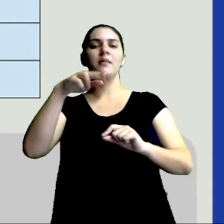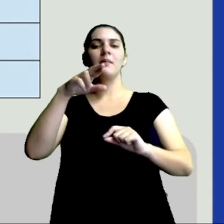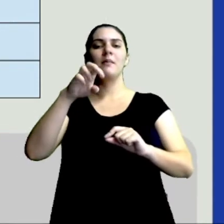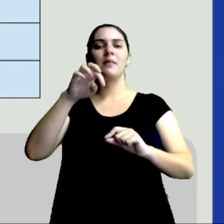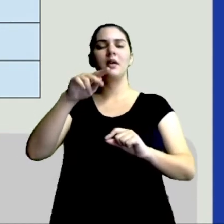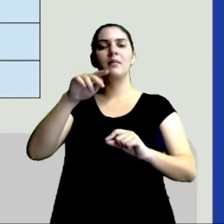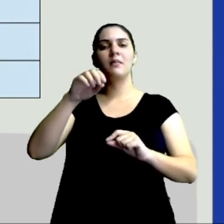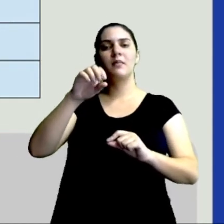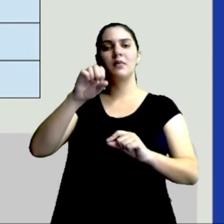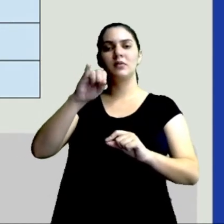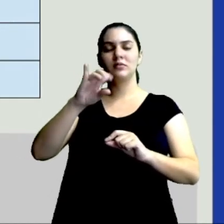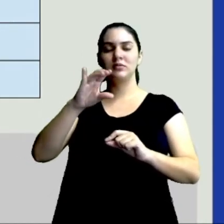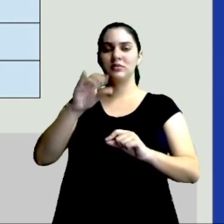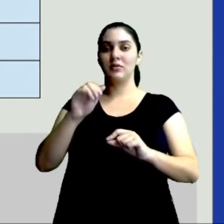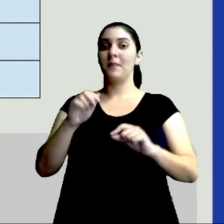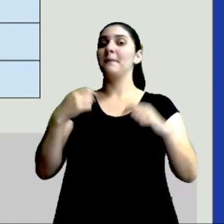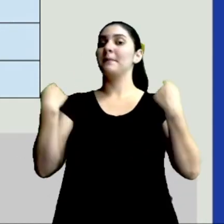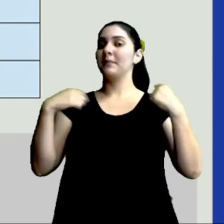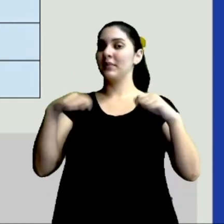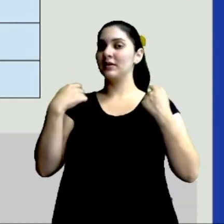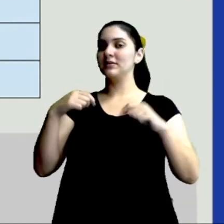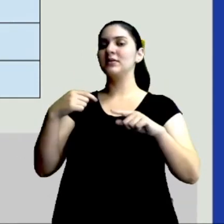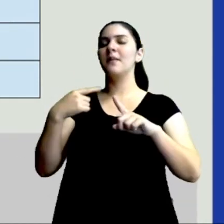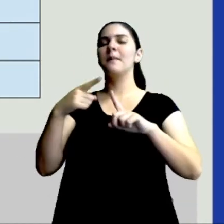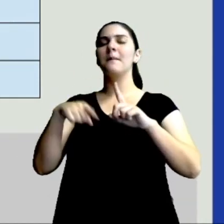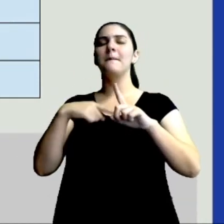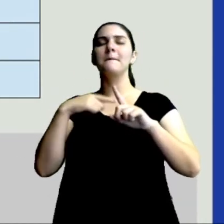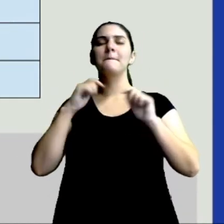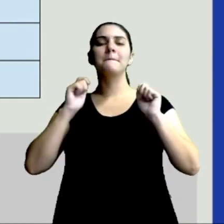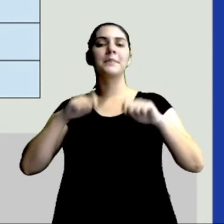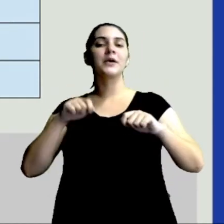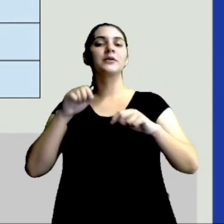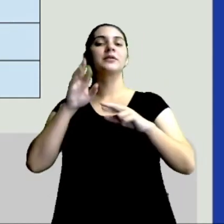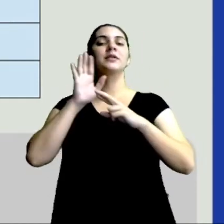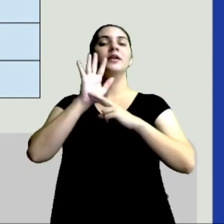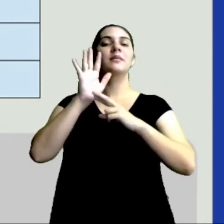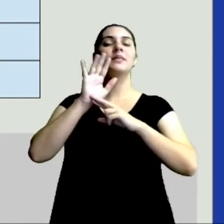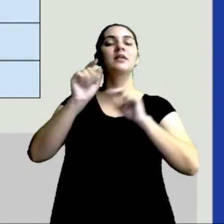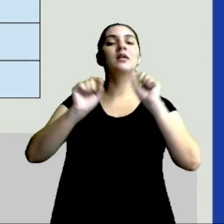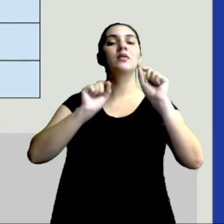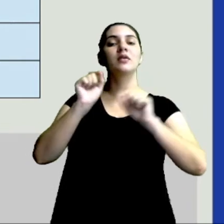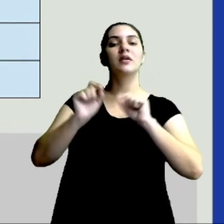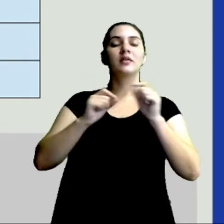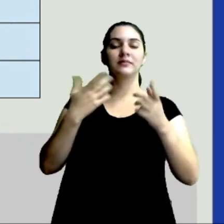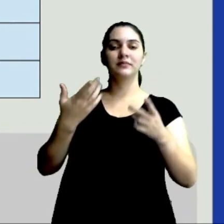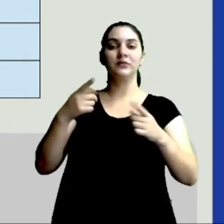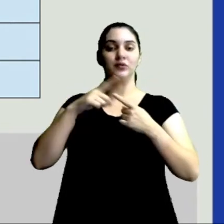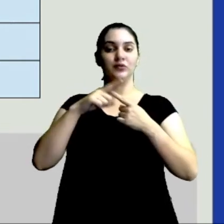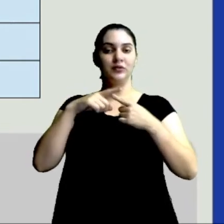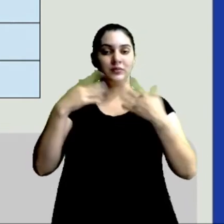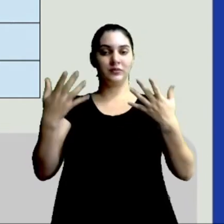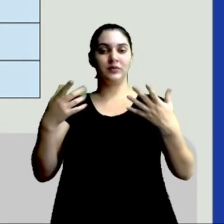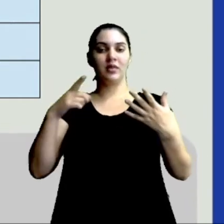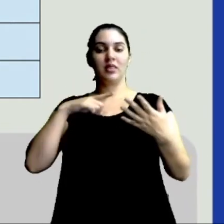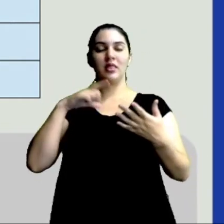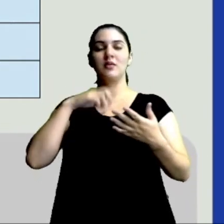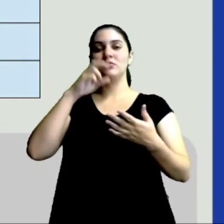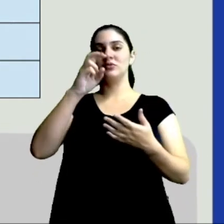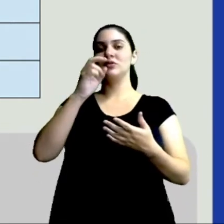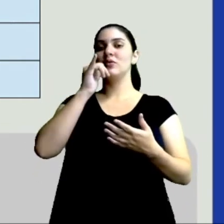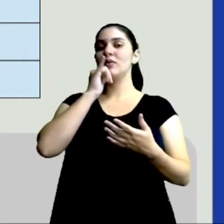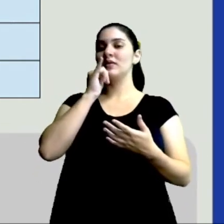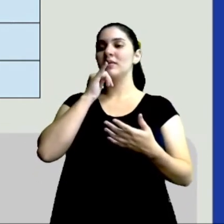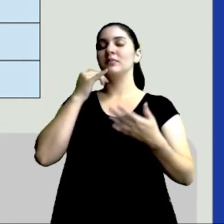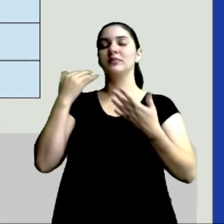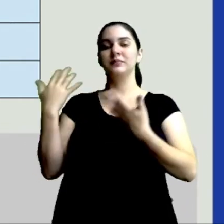precisa. E eles podem aí representar algumas funções, certo? Função sintática desses pronomes aí. Temos 5 exemplos